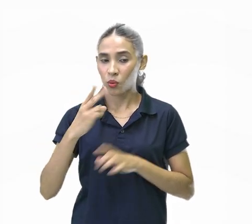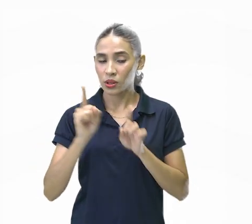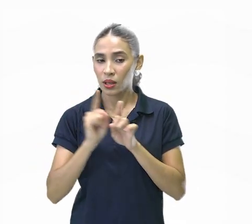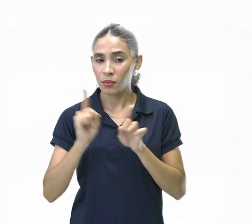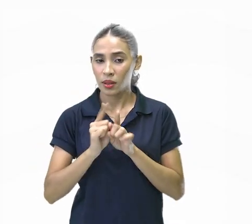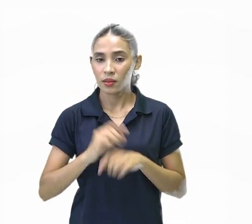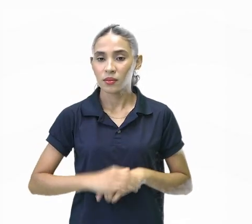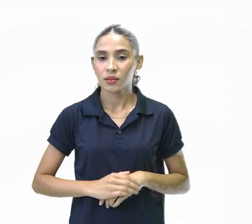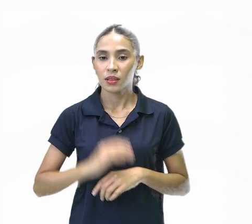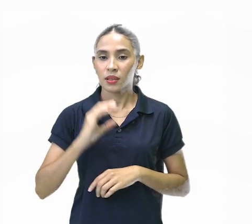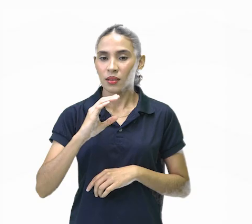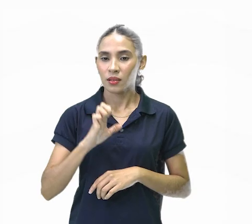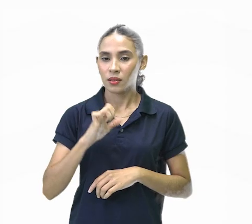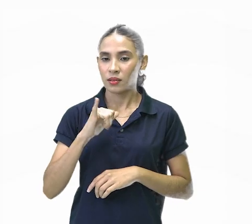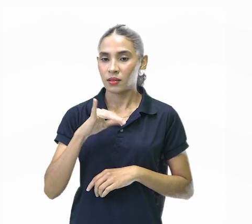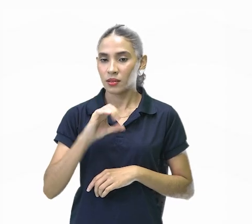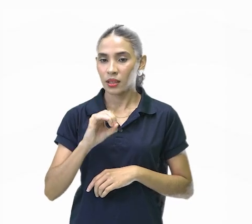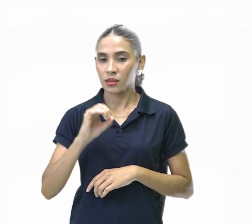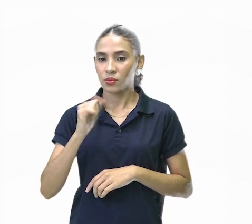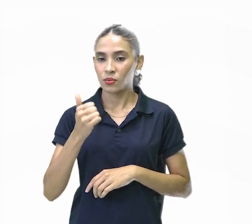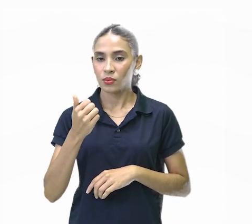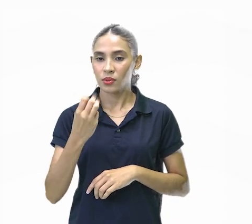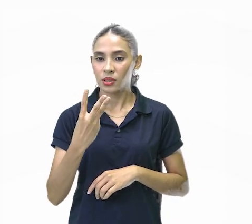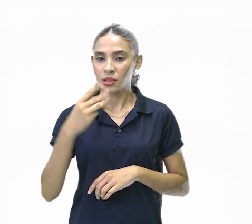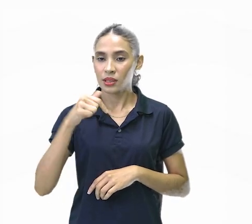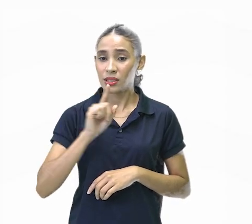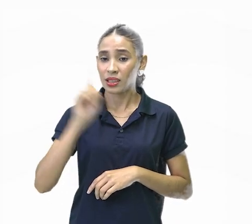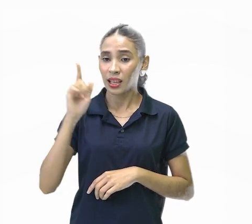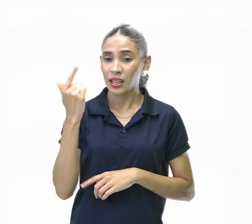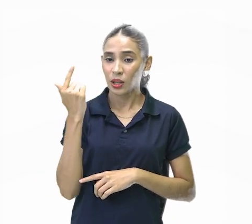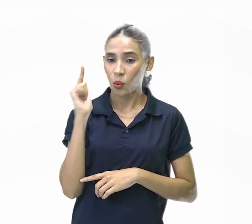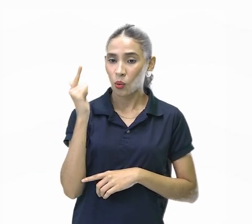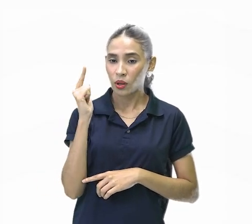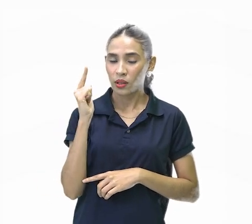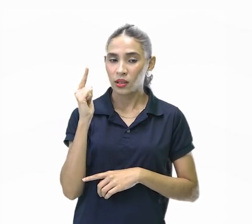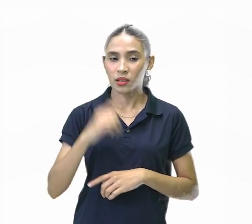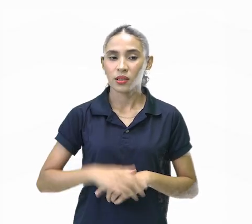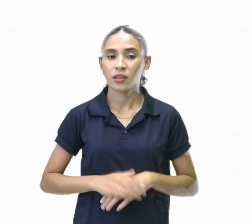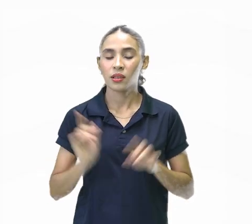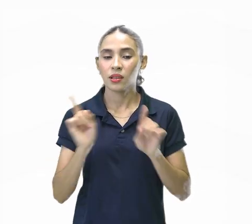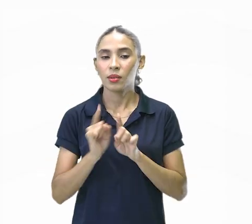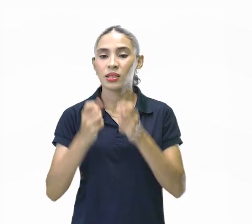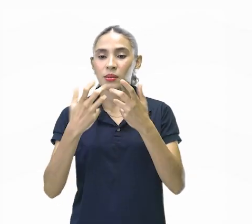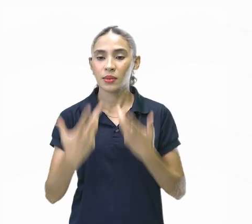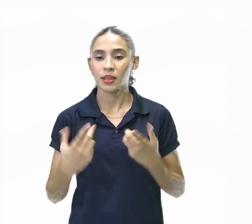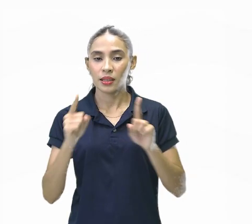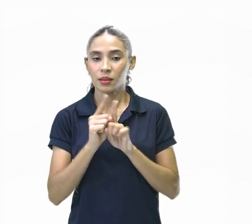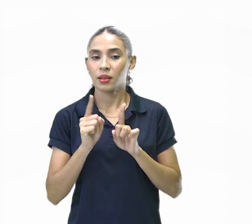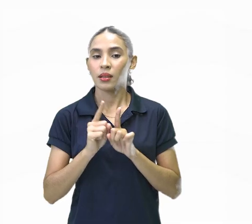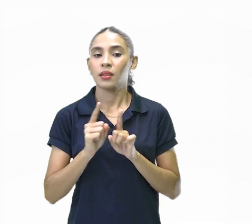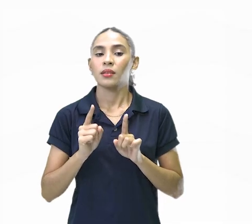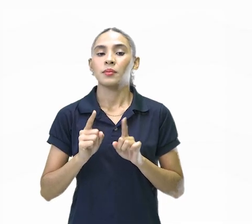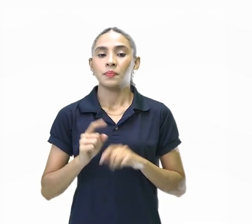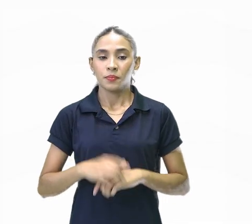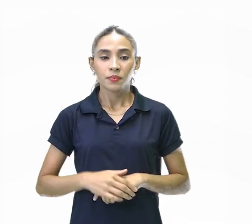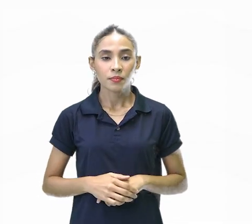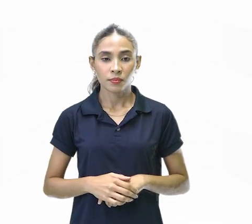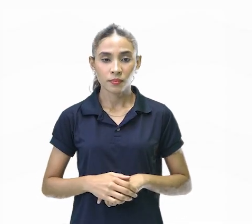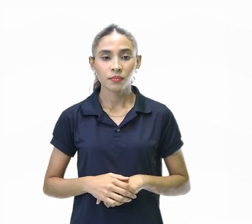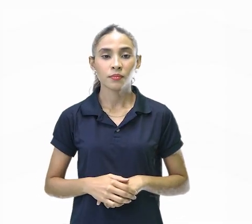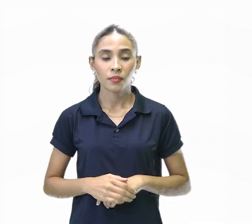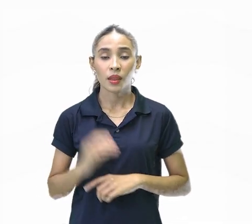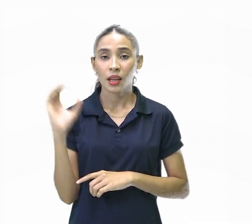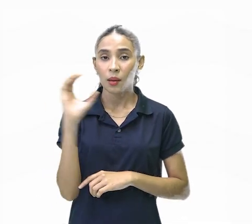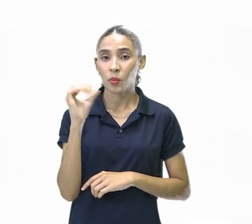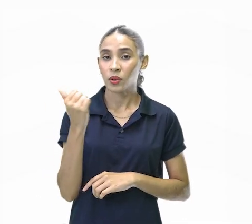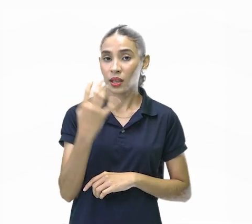no caso do Césio 137, em Goiânia. Claro que quando se fala aí sobre